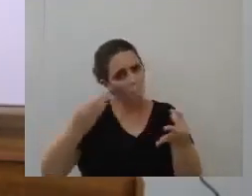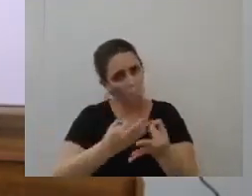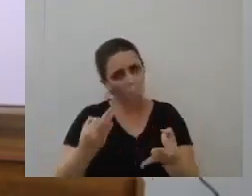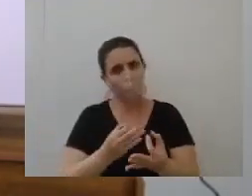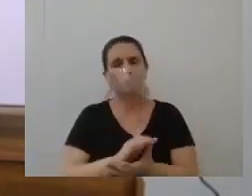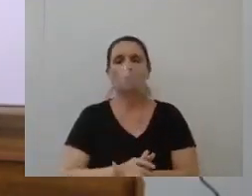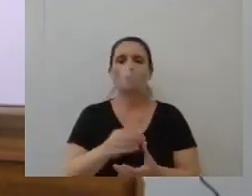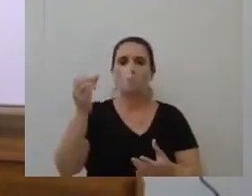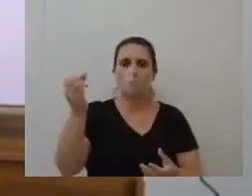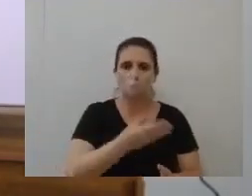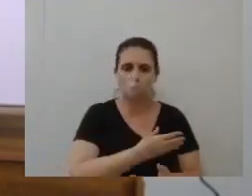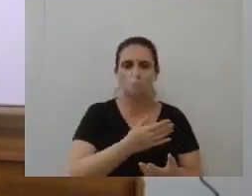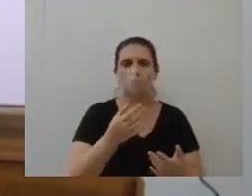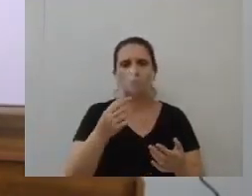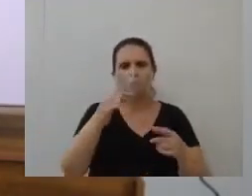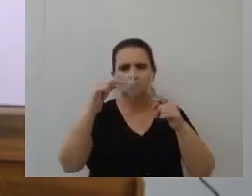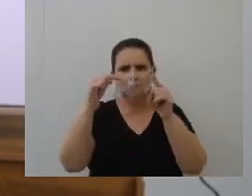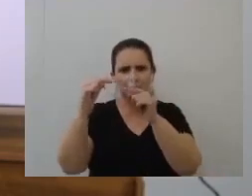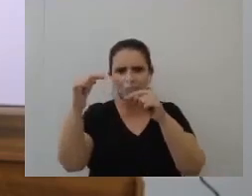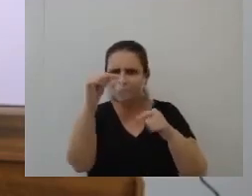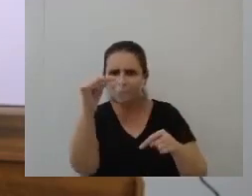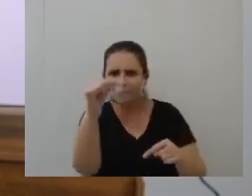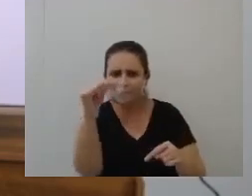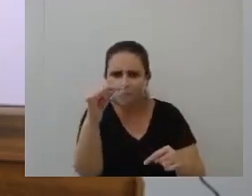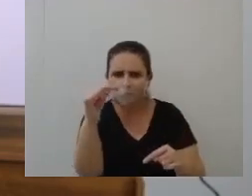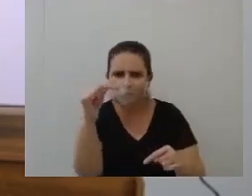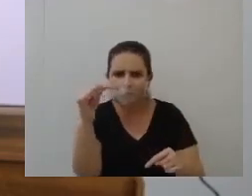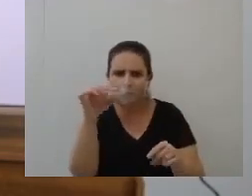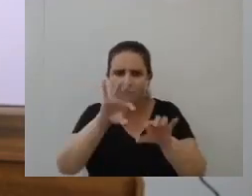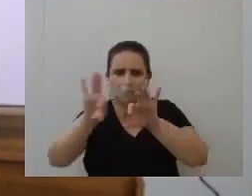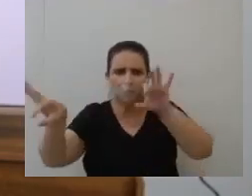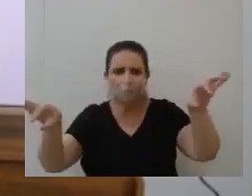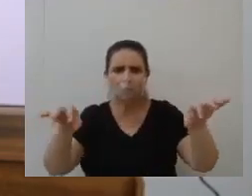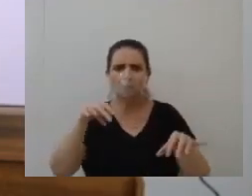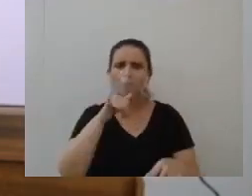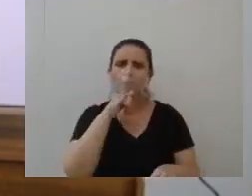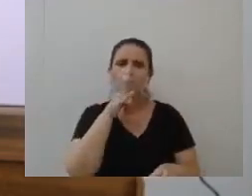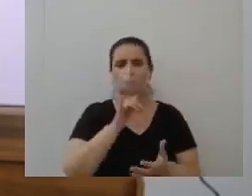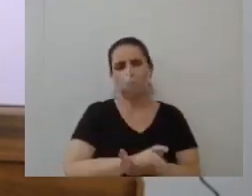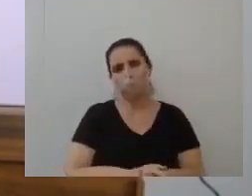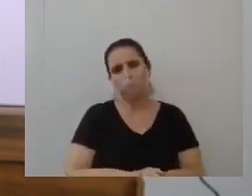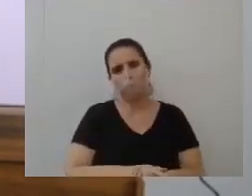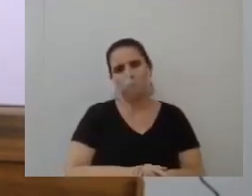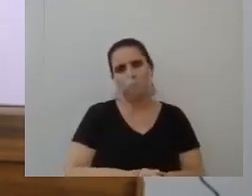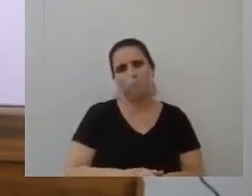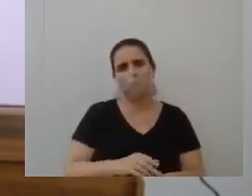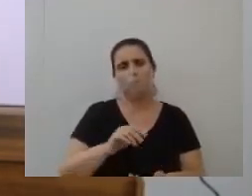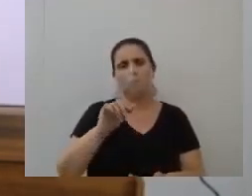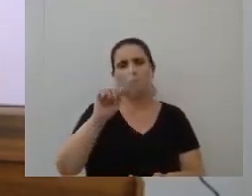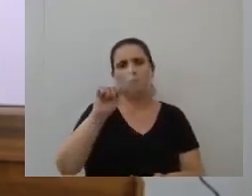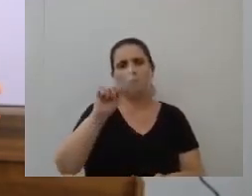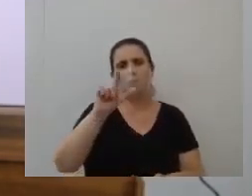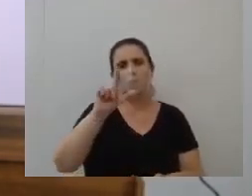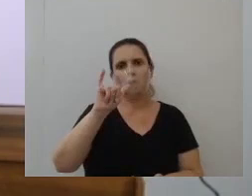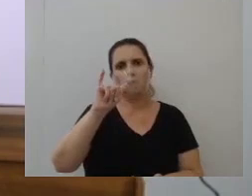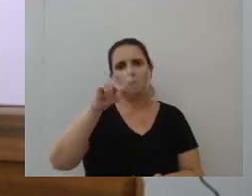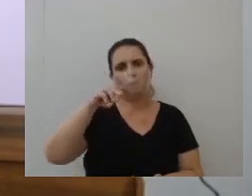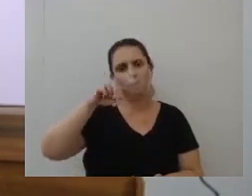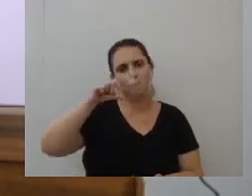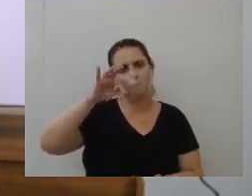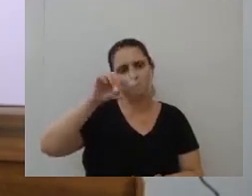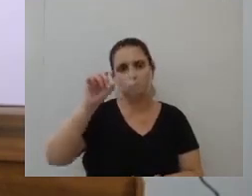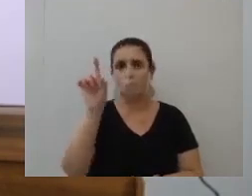o novo acordo, daquelas palavras que tinham o não no começo. Por exemplo, alimento perecível